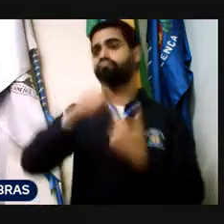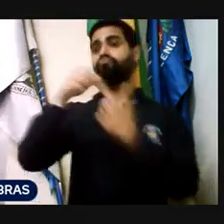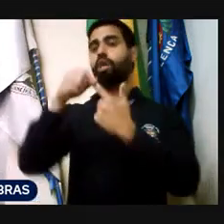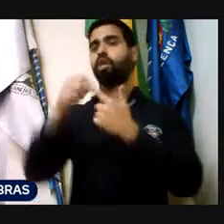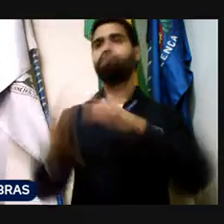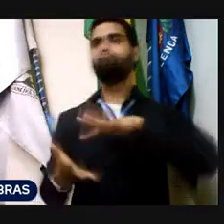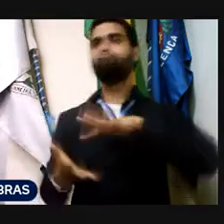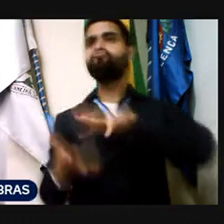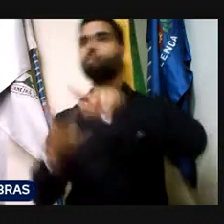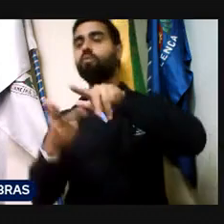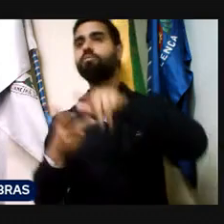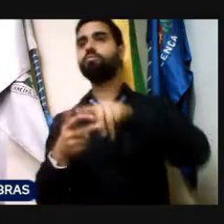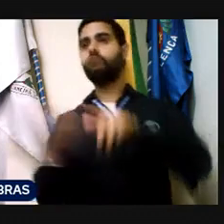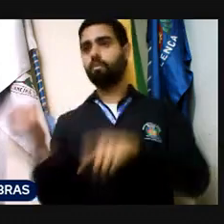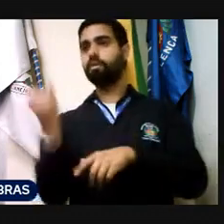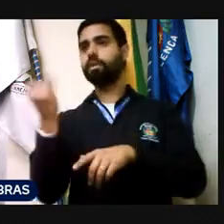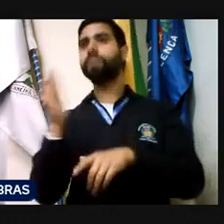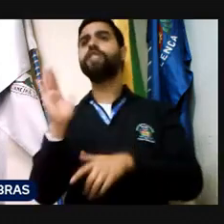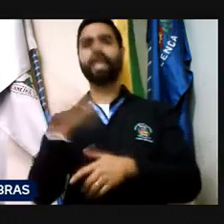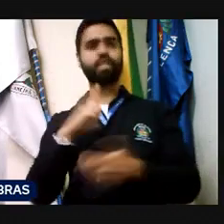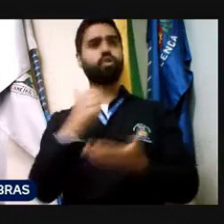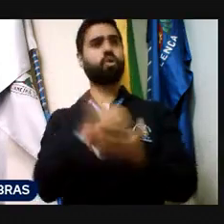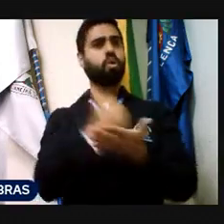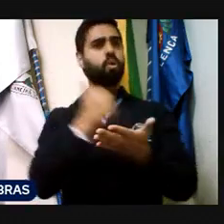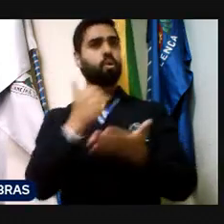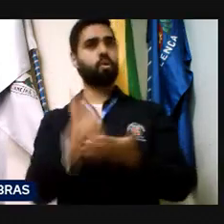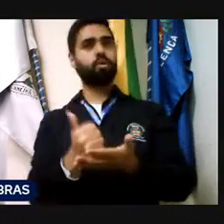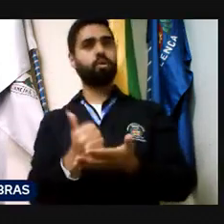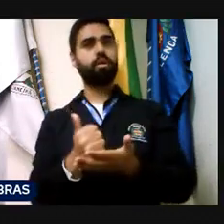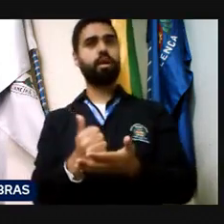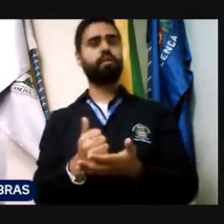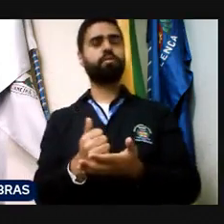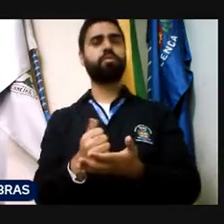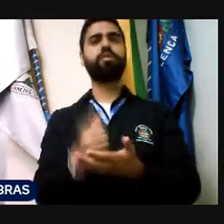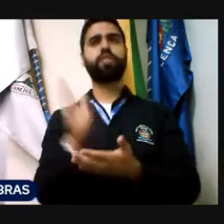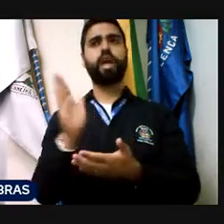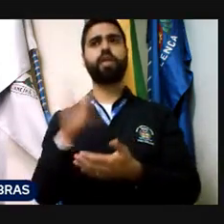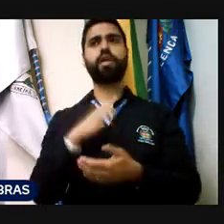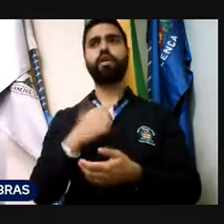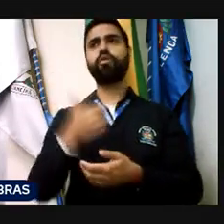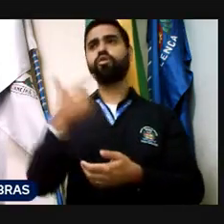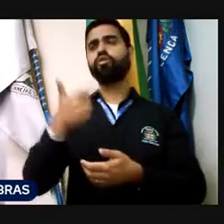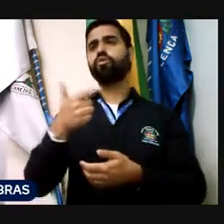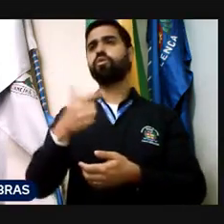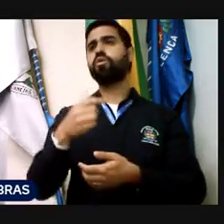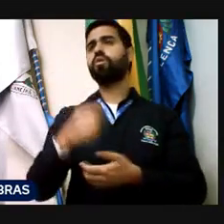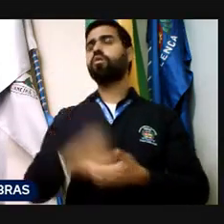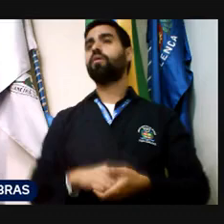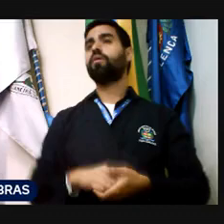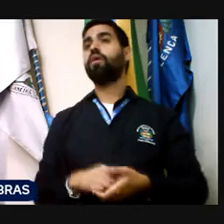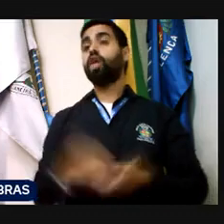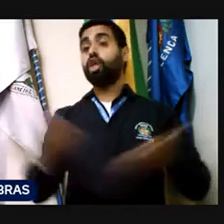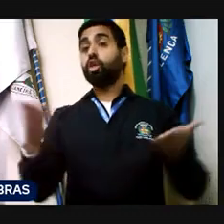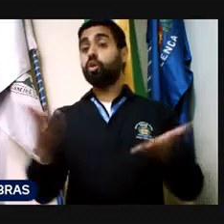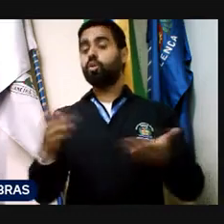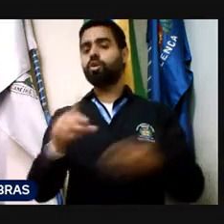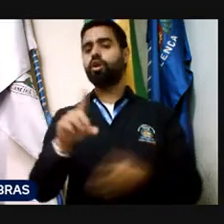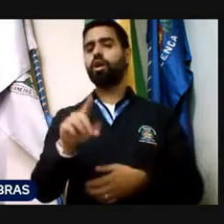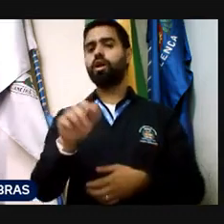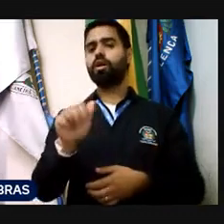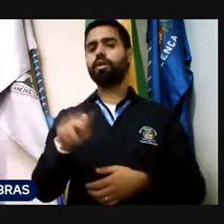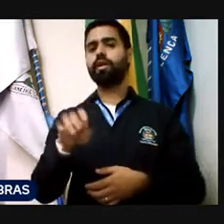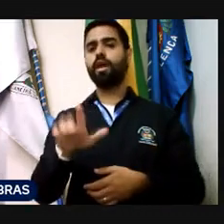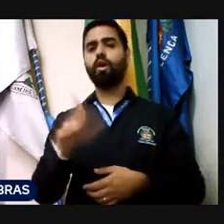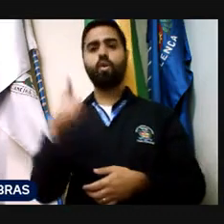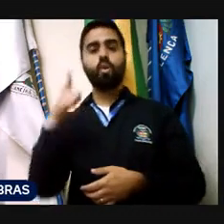né? Daniel já estava com um contrato assinado com a ONU UFC, era o segundo maior evento do mundo, e hoje o Daniel consegue